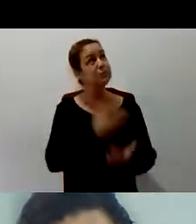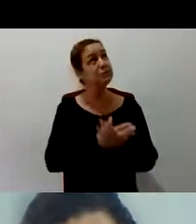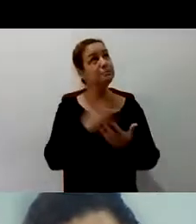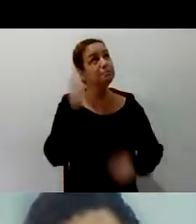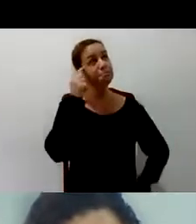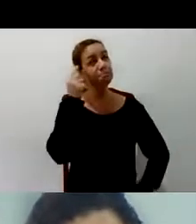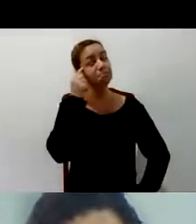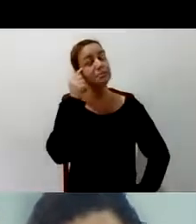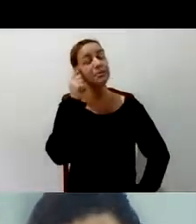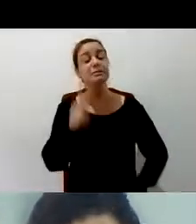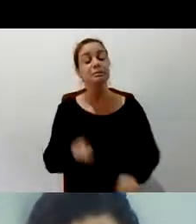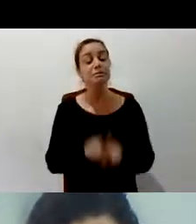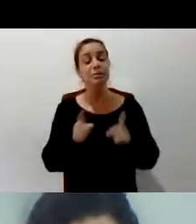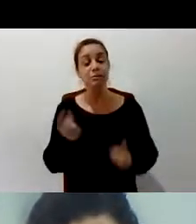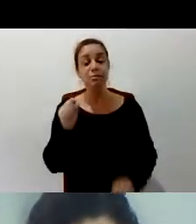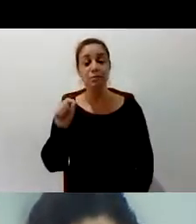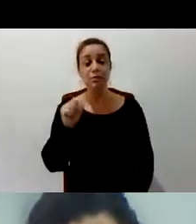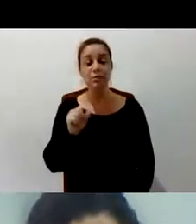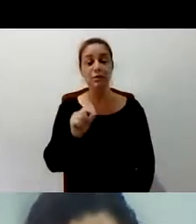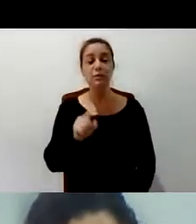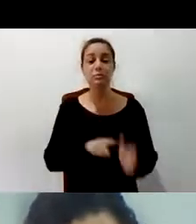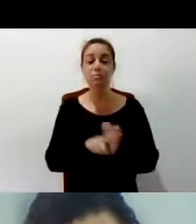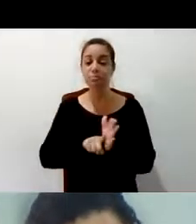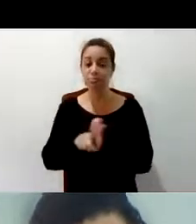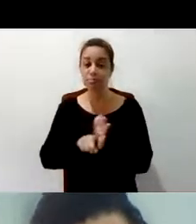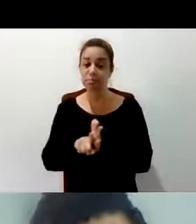também essa pesquisa